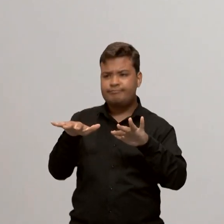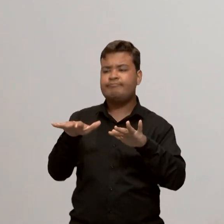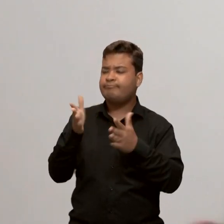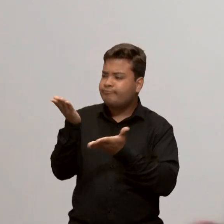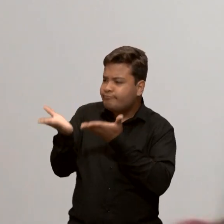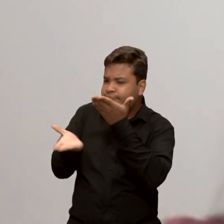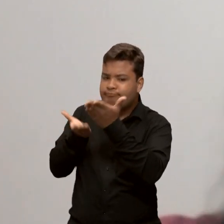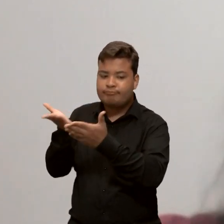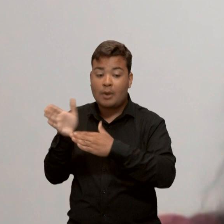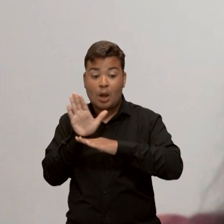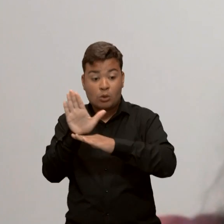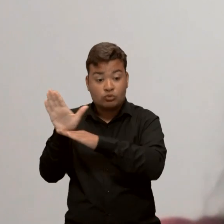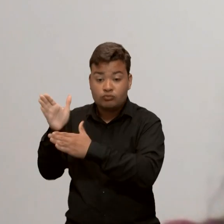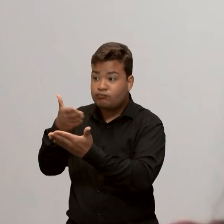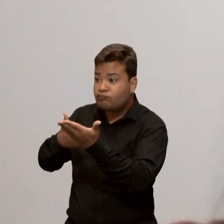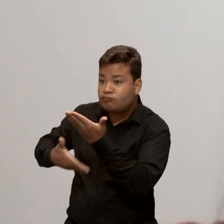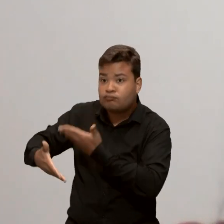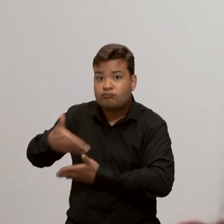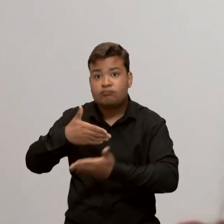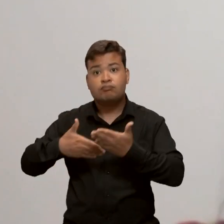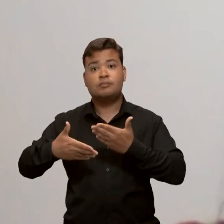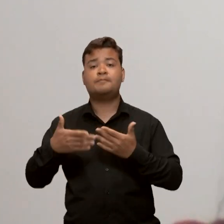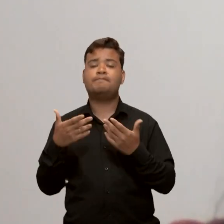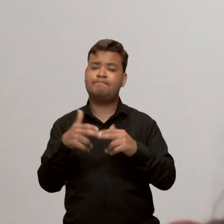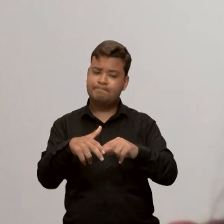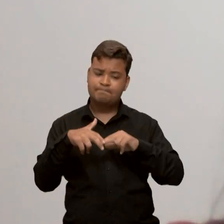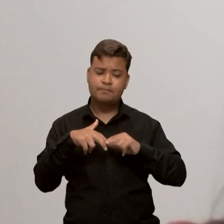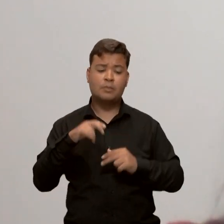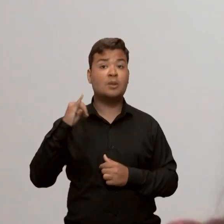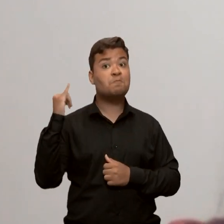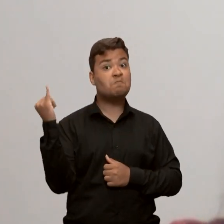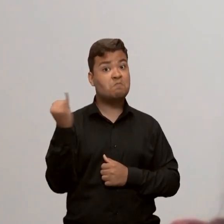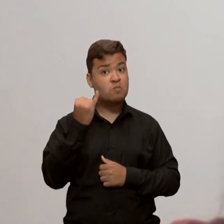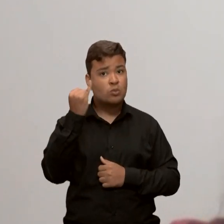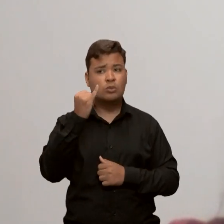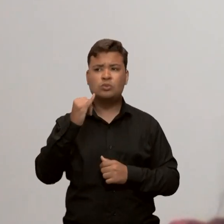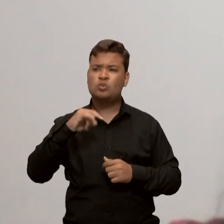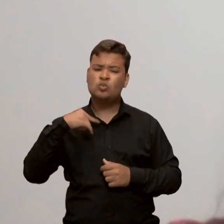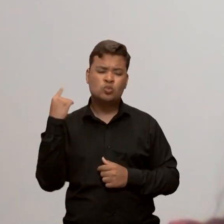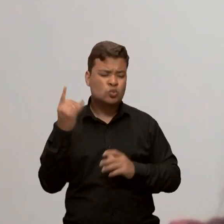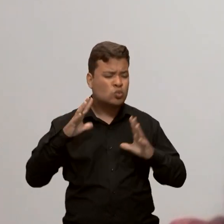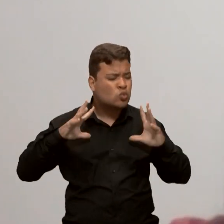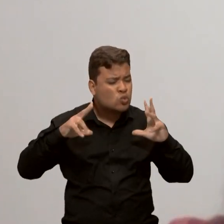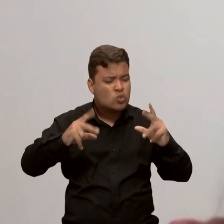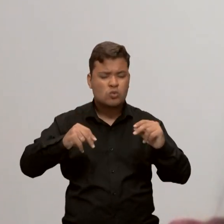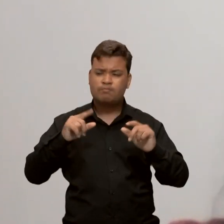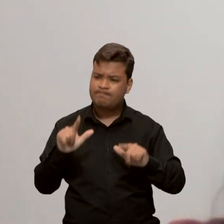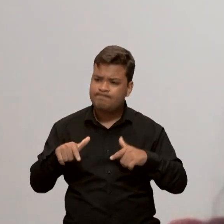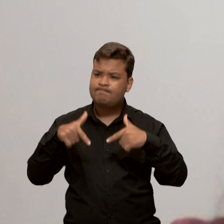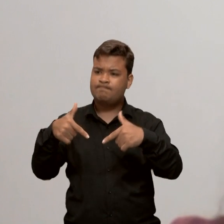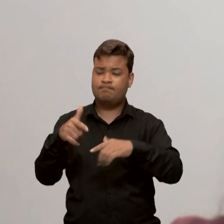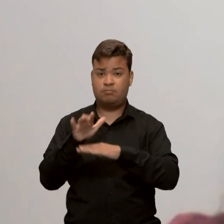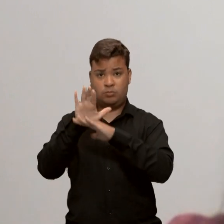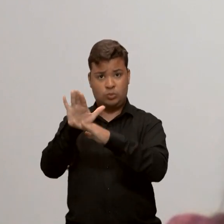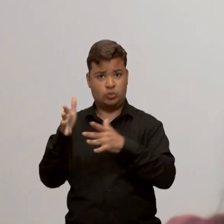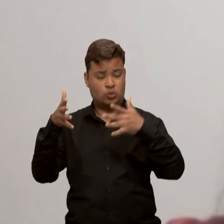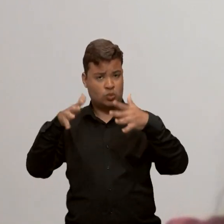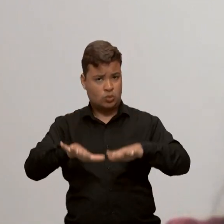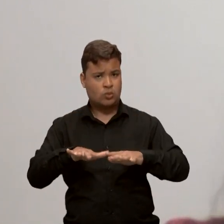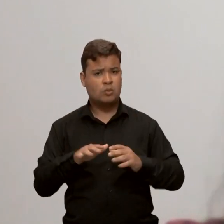né? Então, é essencial que todos estejam engajados nesse processo, desde a família,